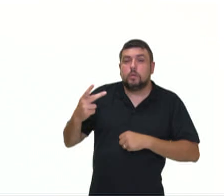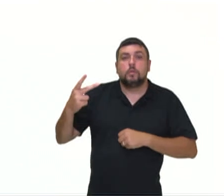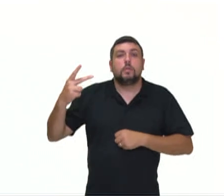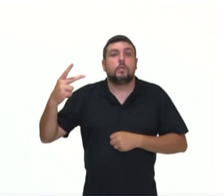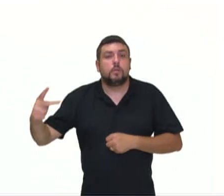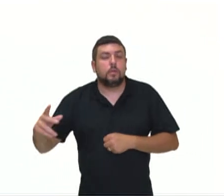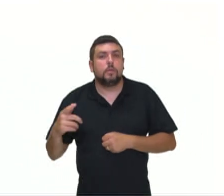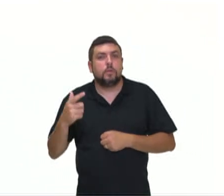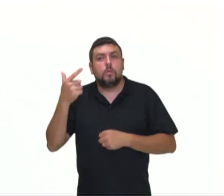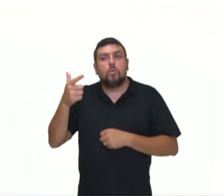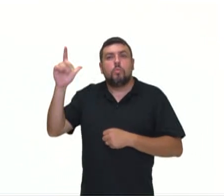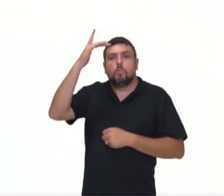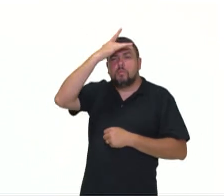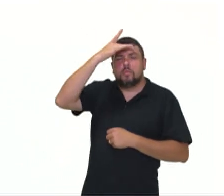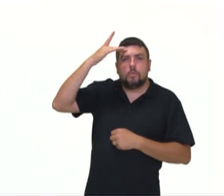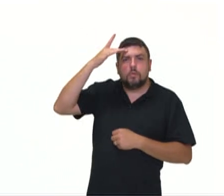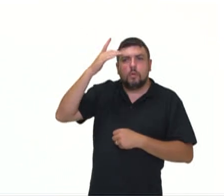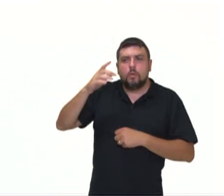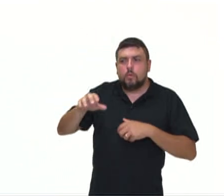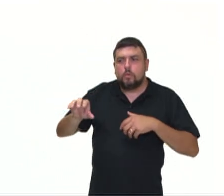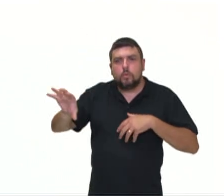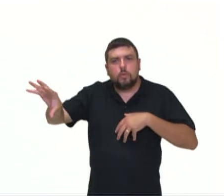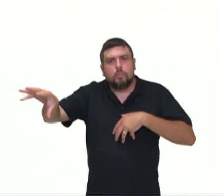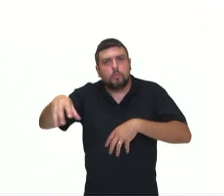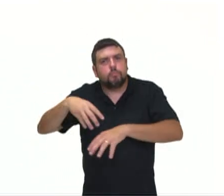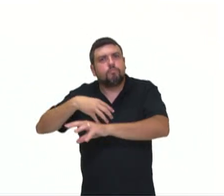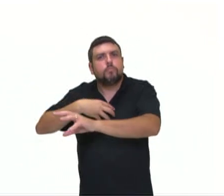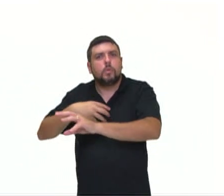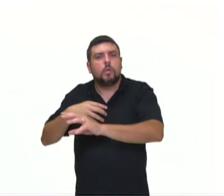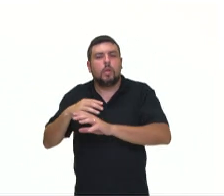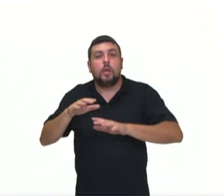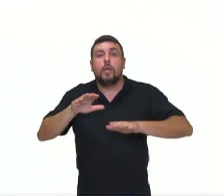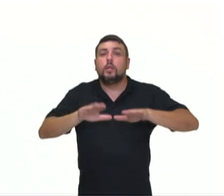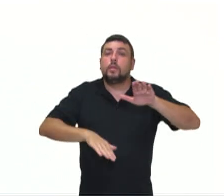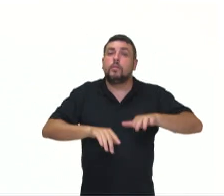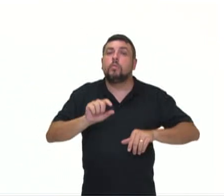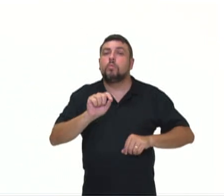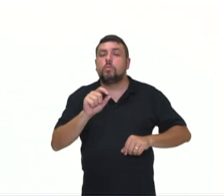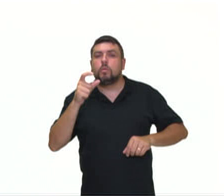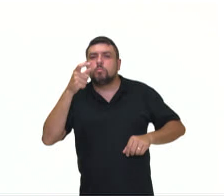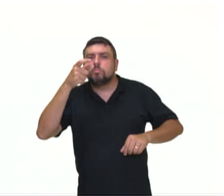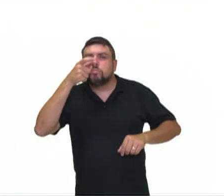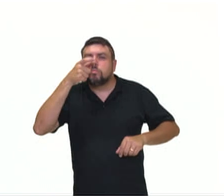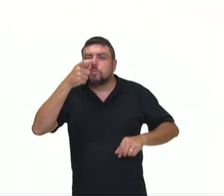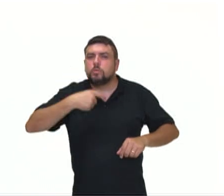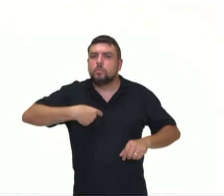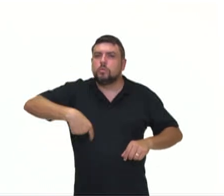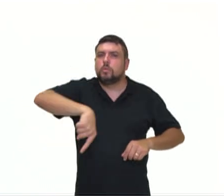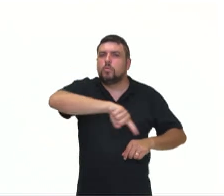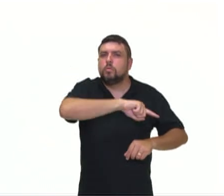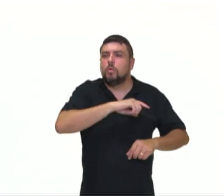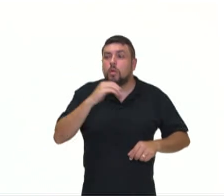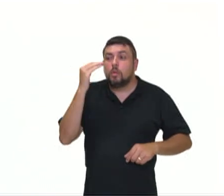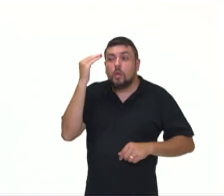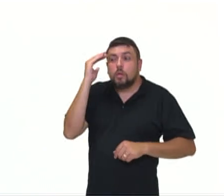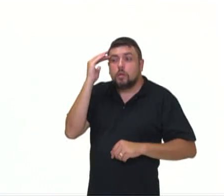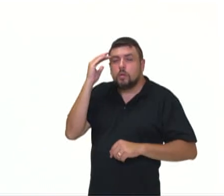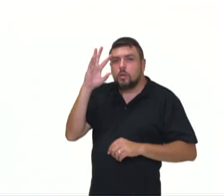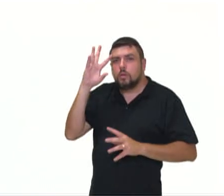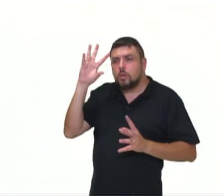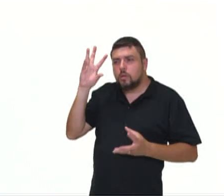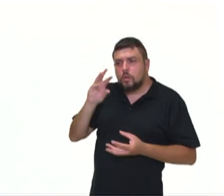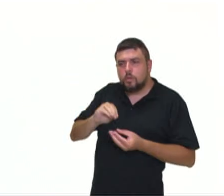pessoas e que esta ação depende da visão que temos e entendemos o outro e como